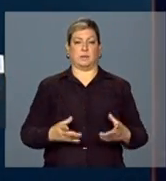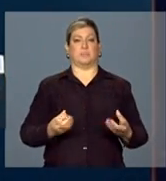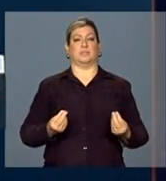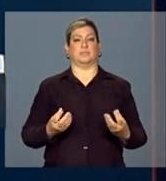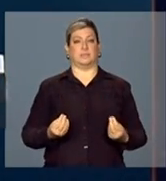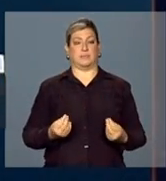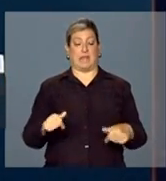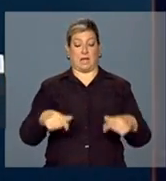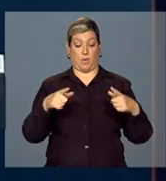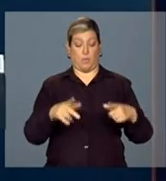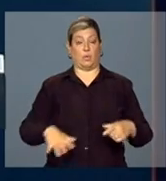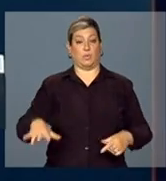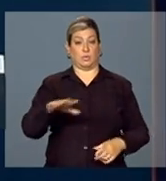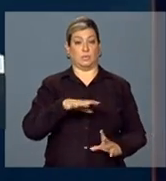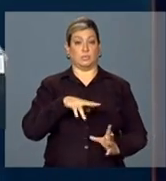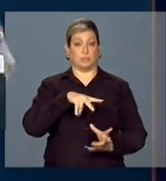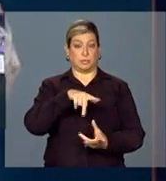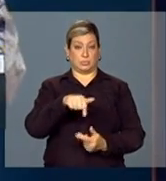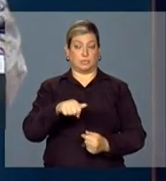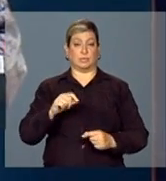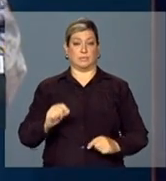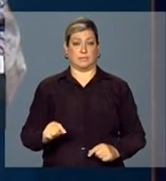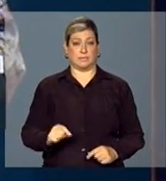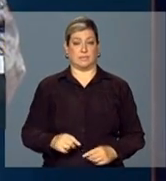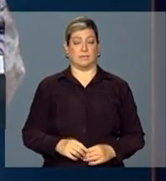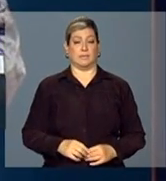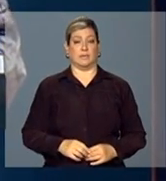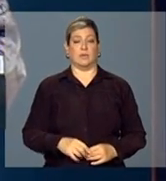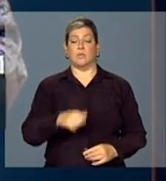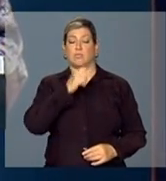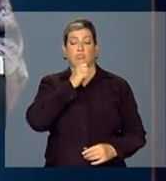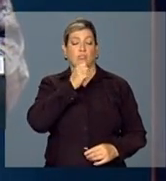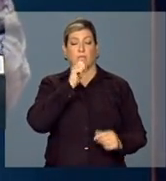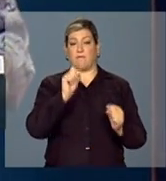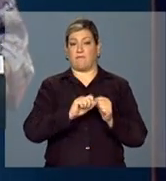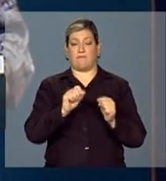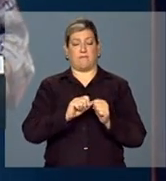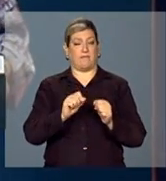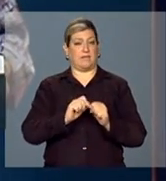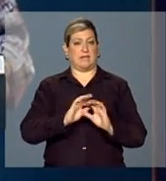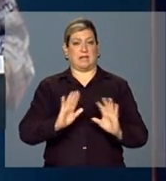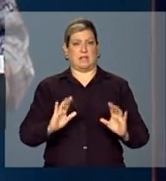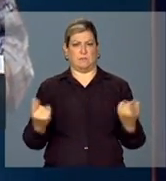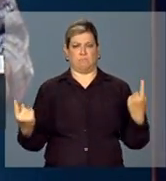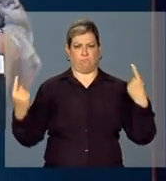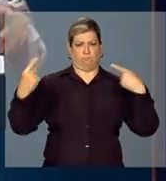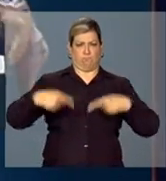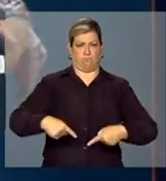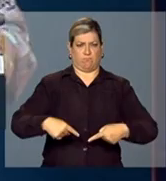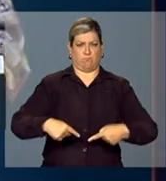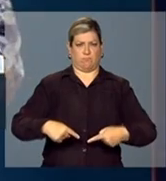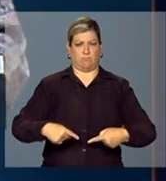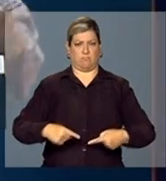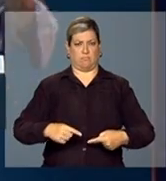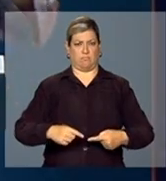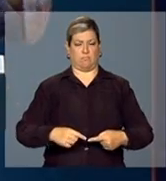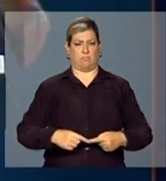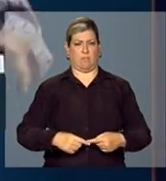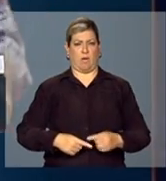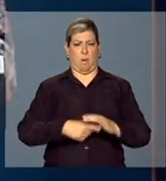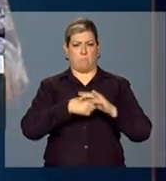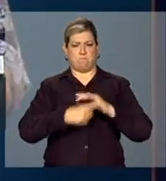mundo que não faz disputas bélicas, não